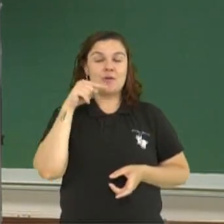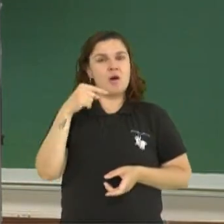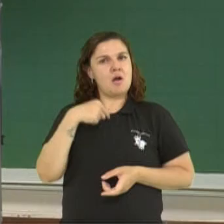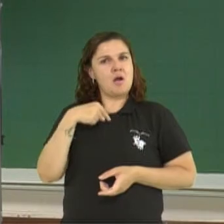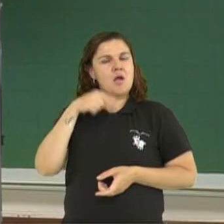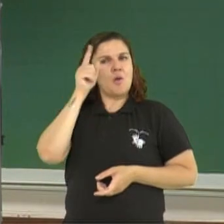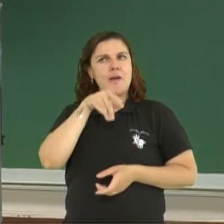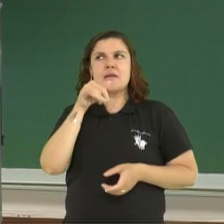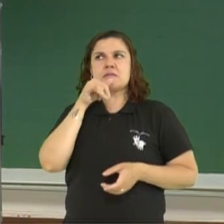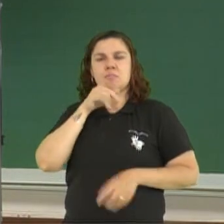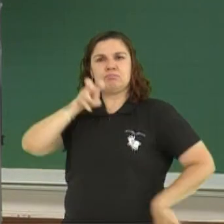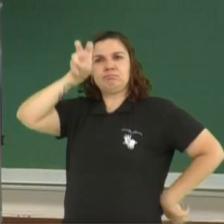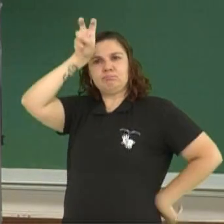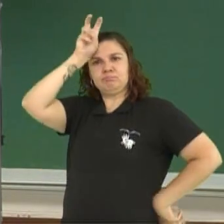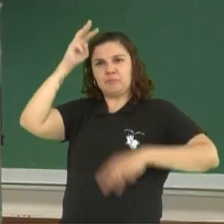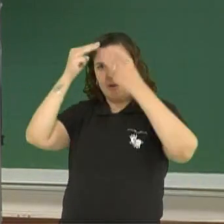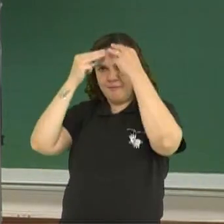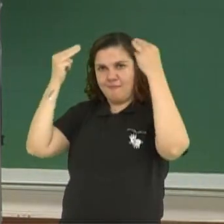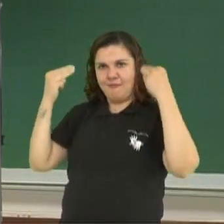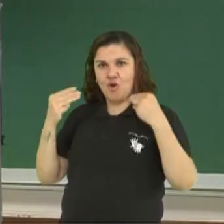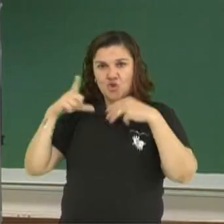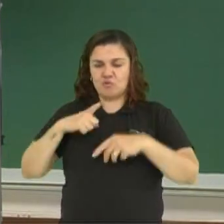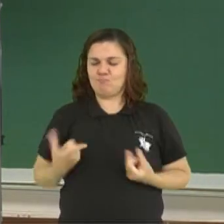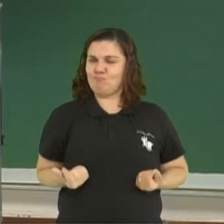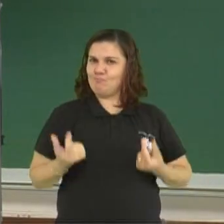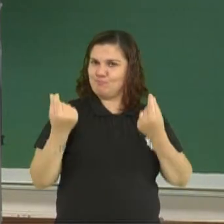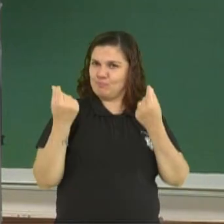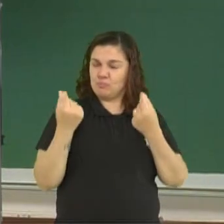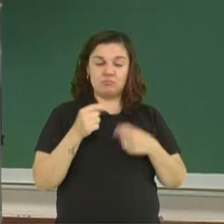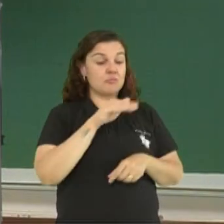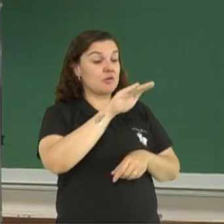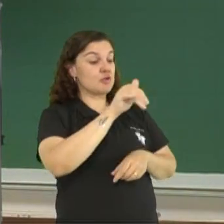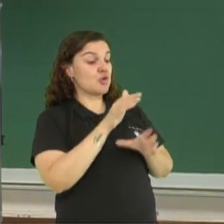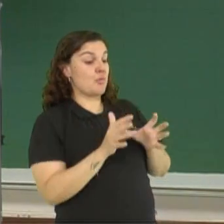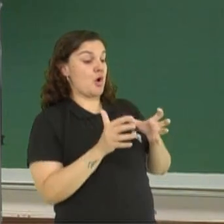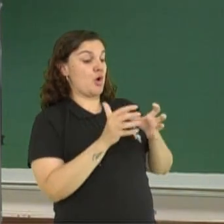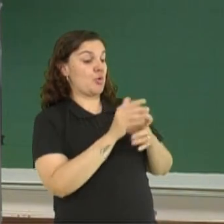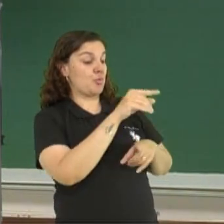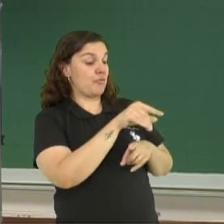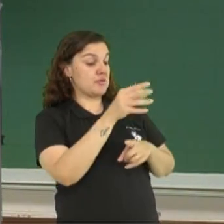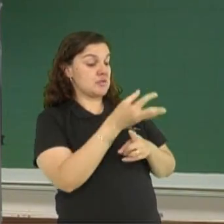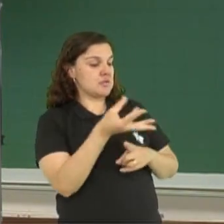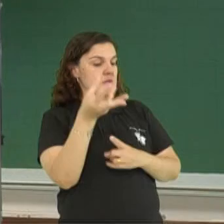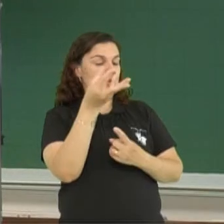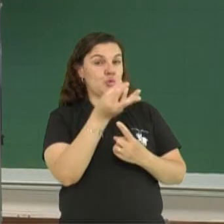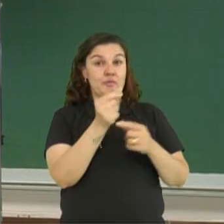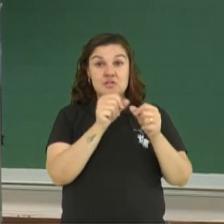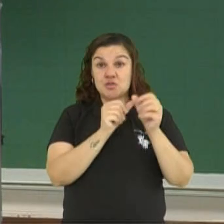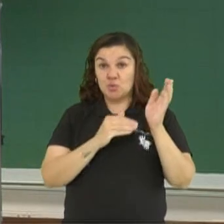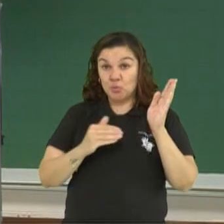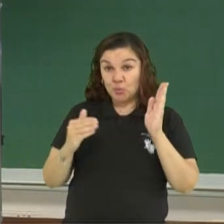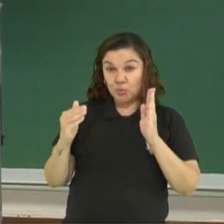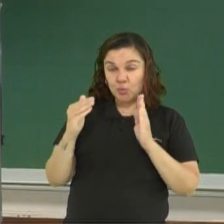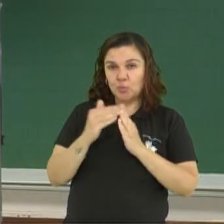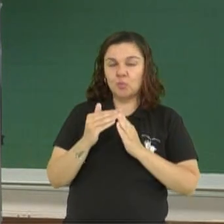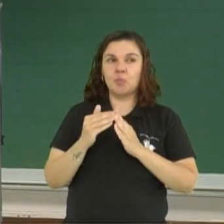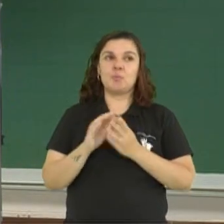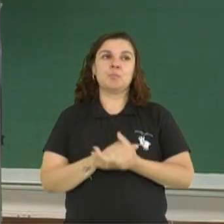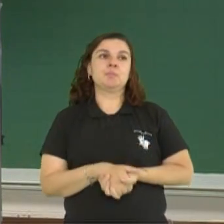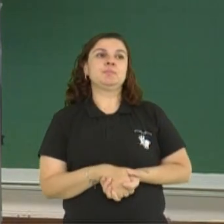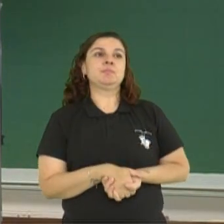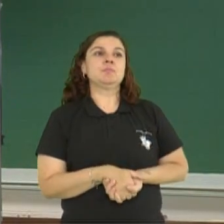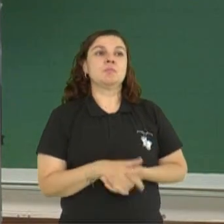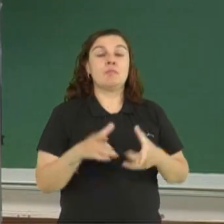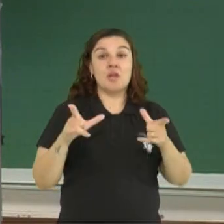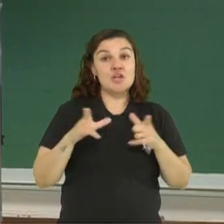um faraó, por exemplo. O faraó tinha bastante grana, então ele podia contratar um grupo de artistas que faziam o seu túmulo, porque existia um senso muito